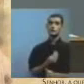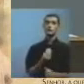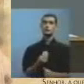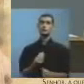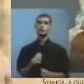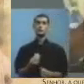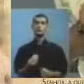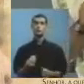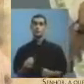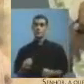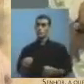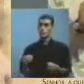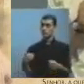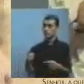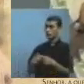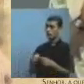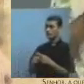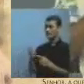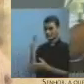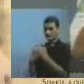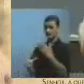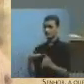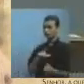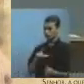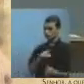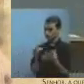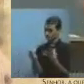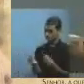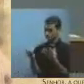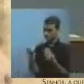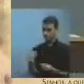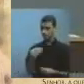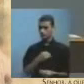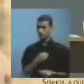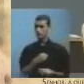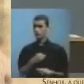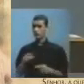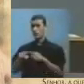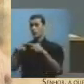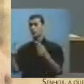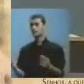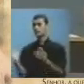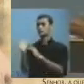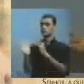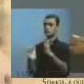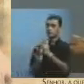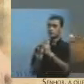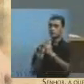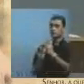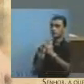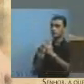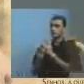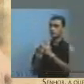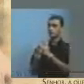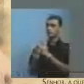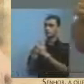falar nisso hoje na missa. Jesus devolveu a ele um nome de pessoa. E é o que Jesus faz comigo e com você. Não